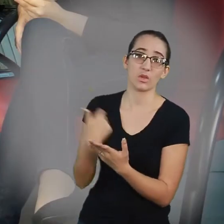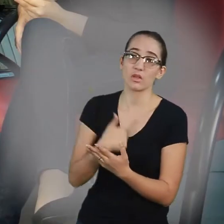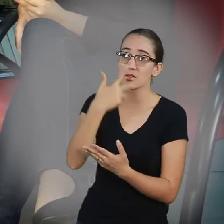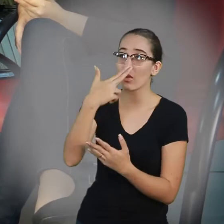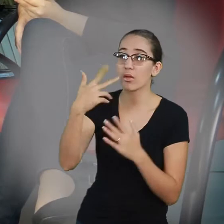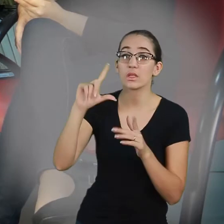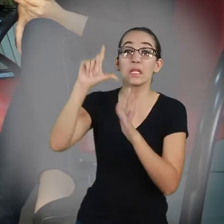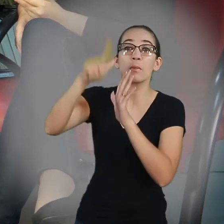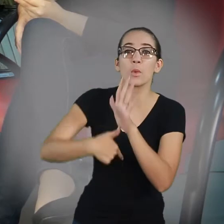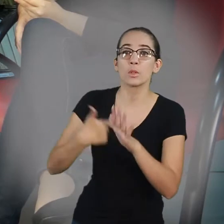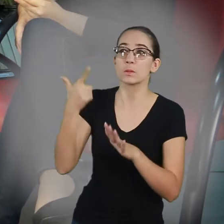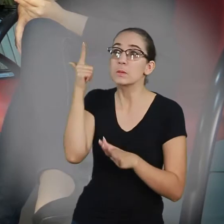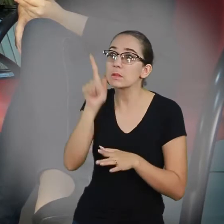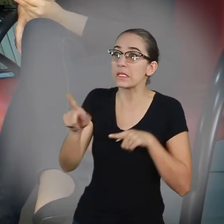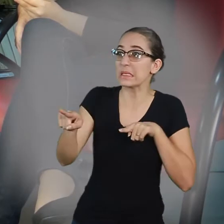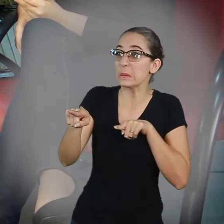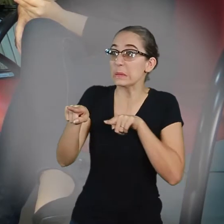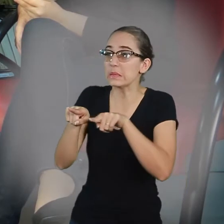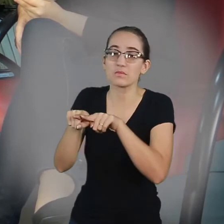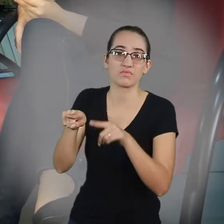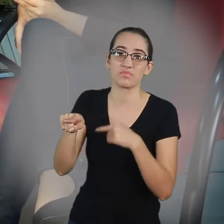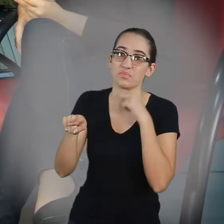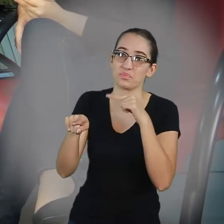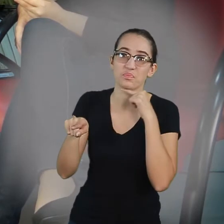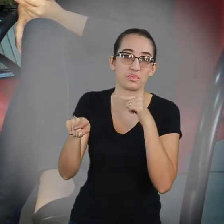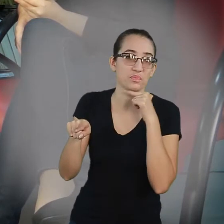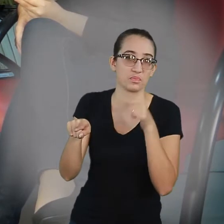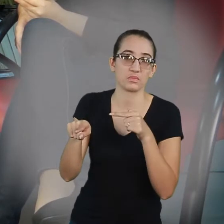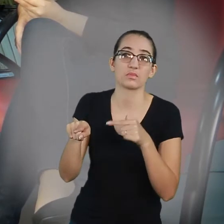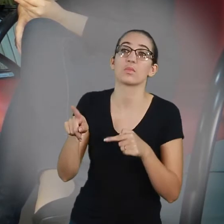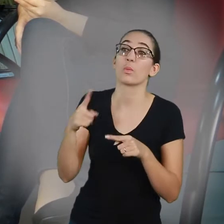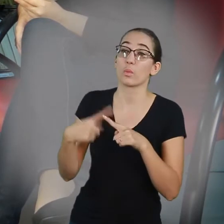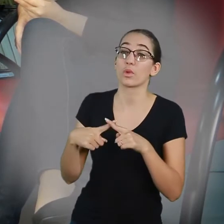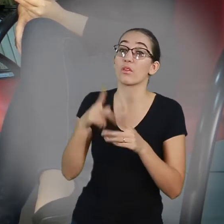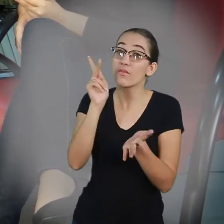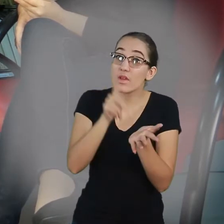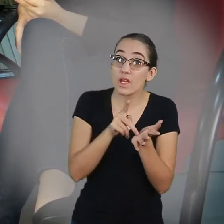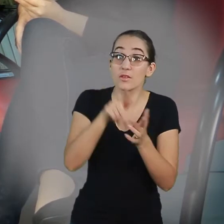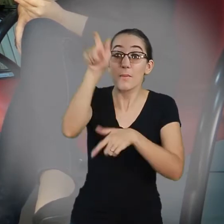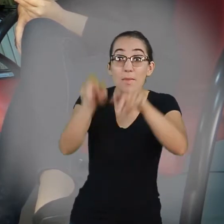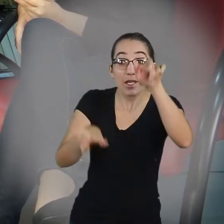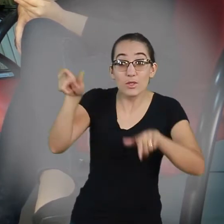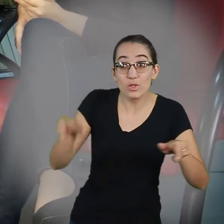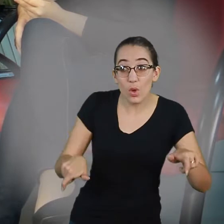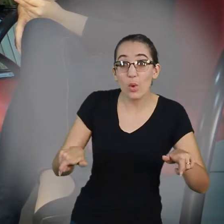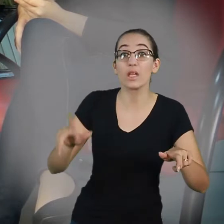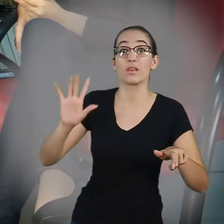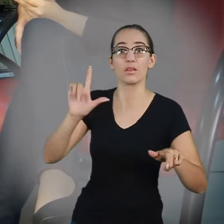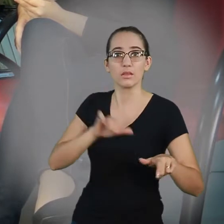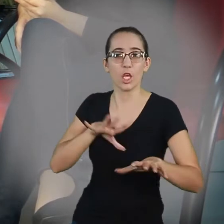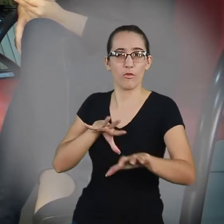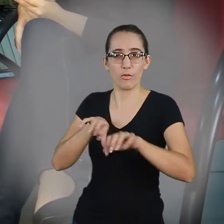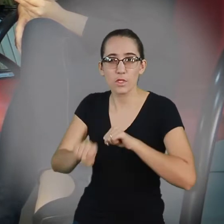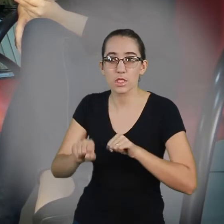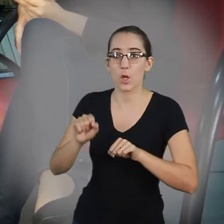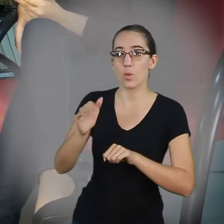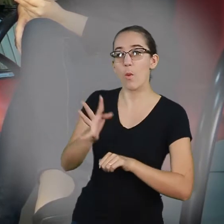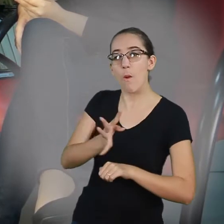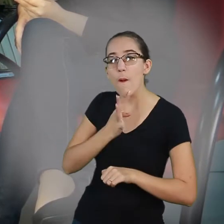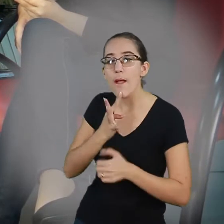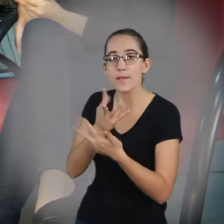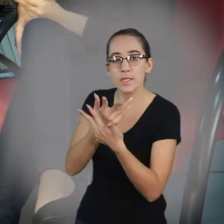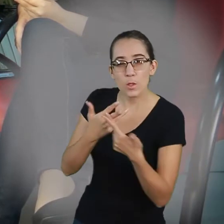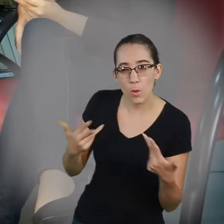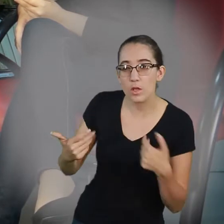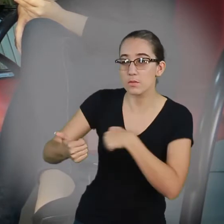Os insumos do desenvolvimento dos países hoje em dia são os seres humanos muito bem formados. Então até faço a